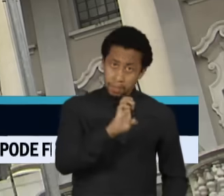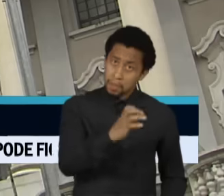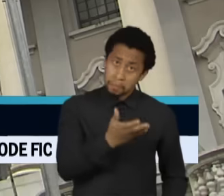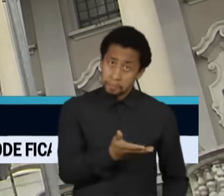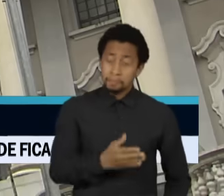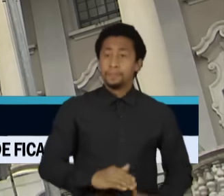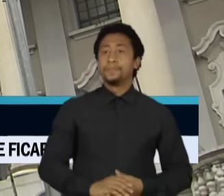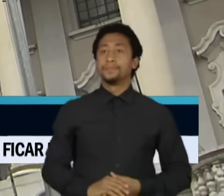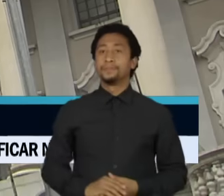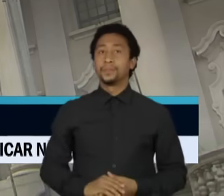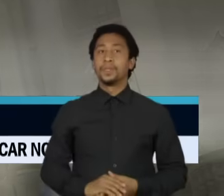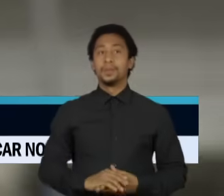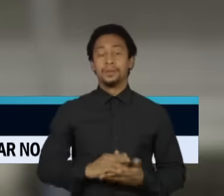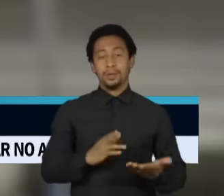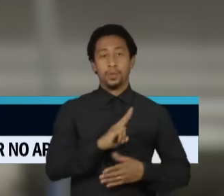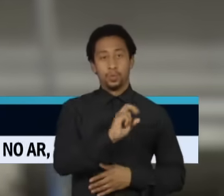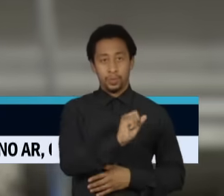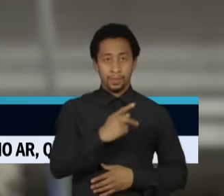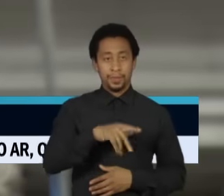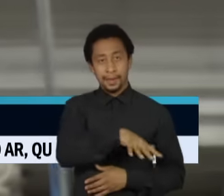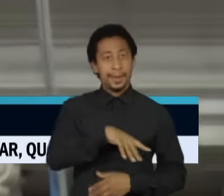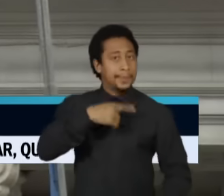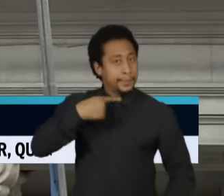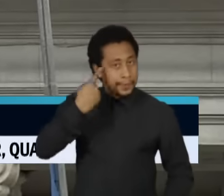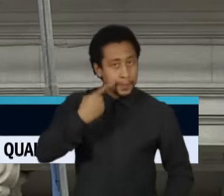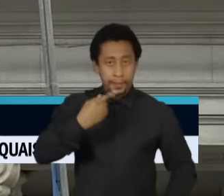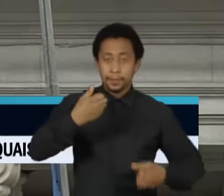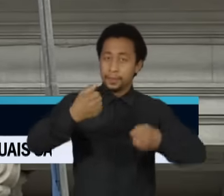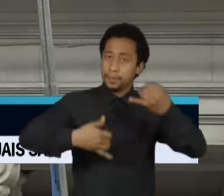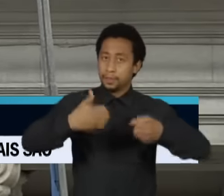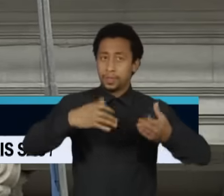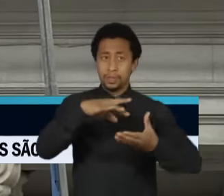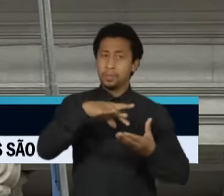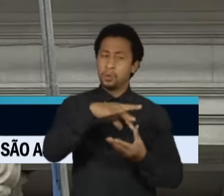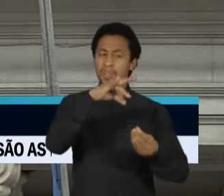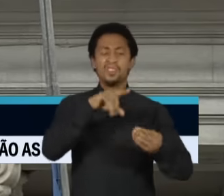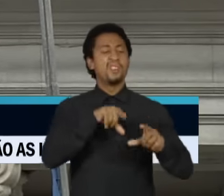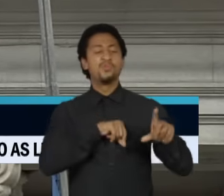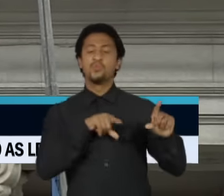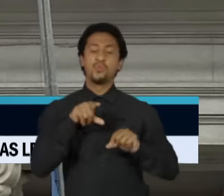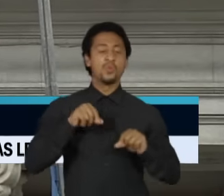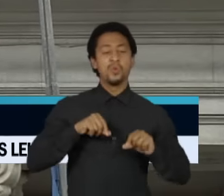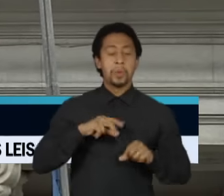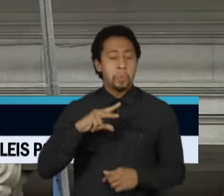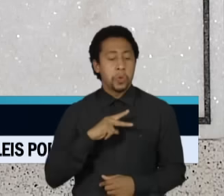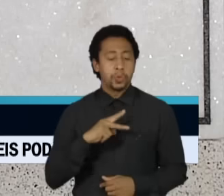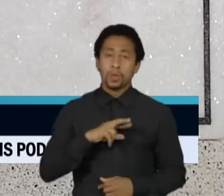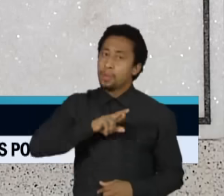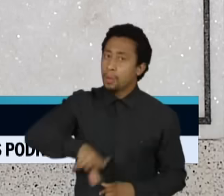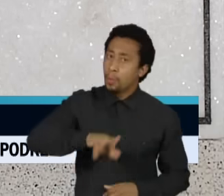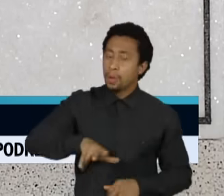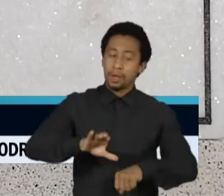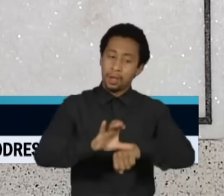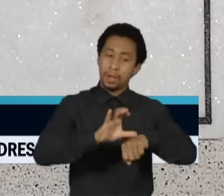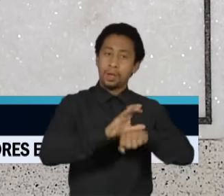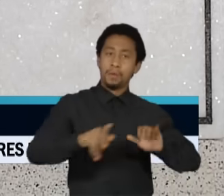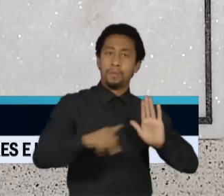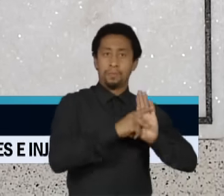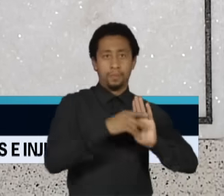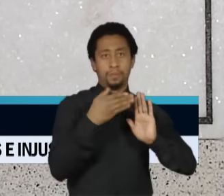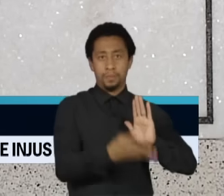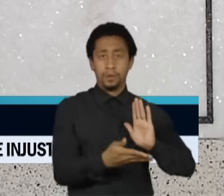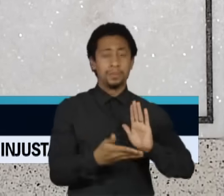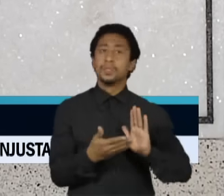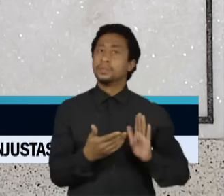Faculdade de Direito da USP reforça que democracia não é preferência pessoal, é valor constitucional e que não existe